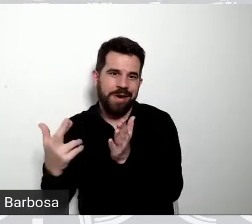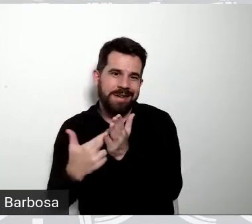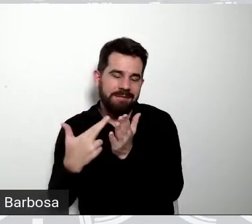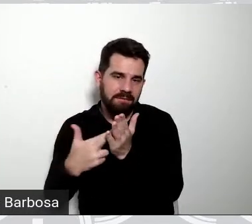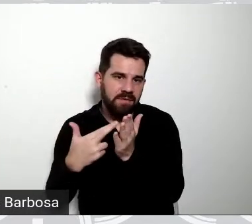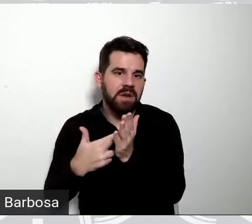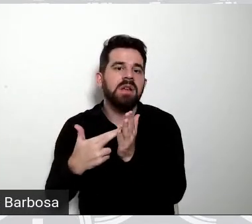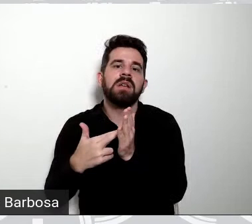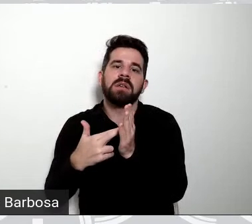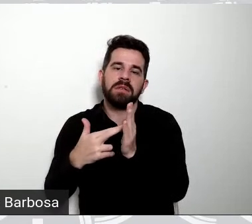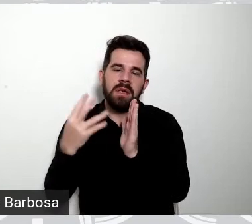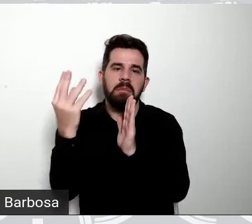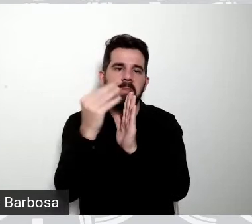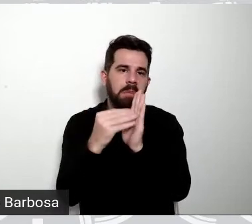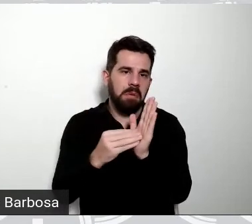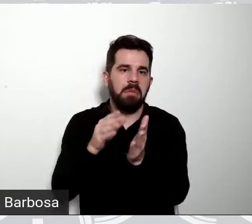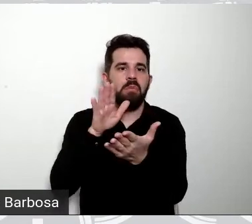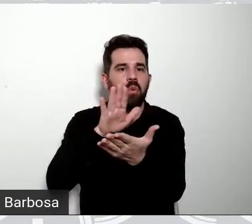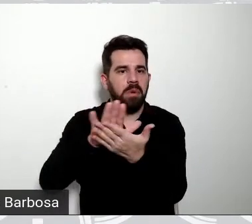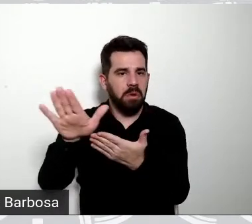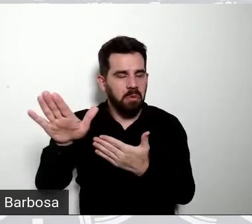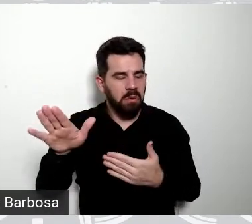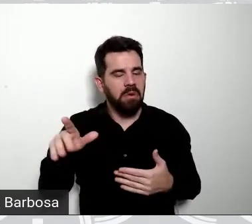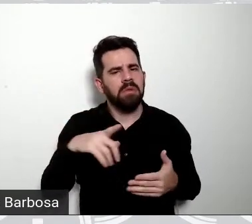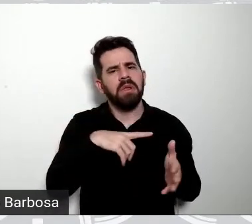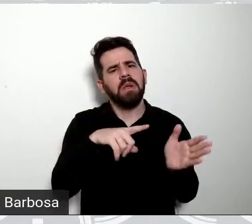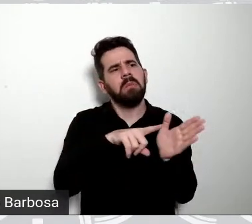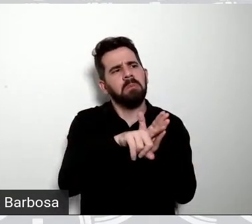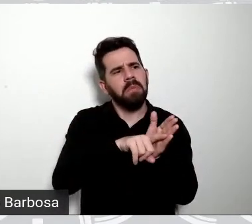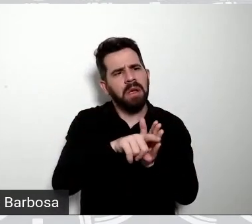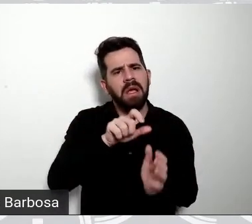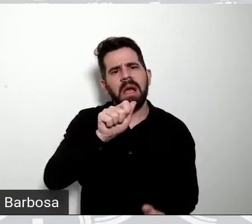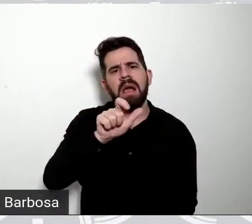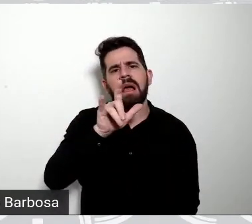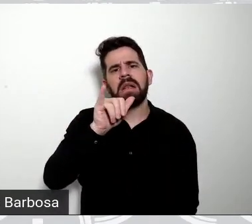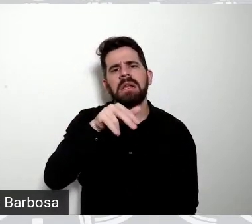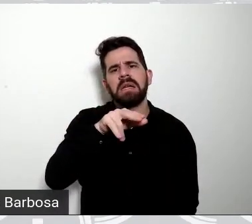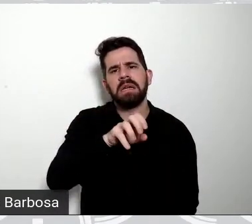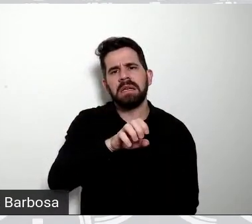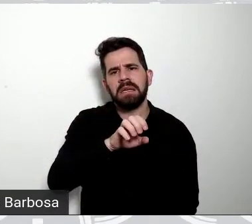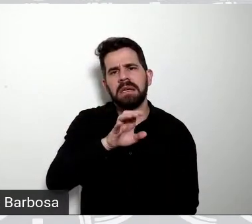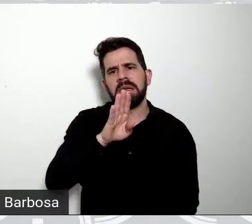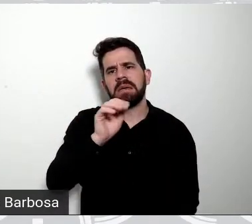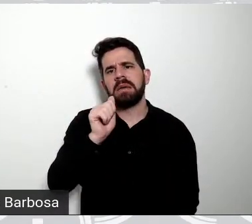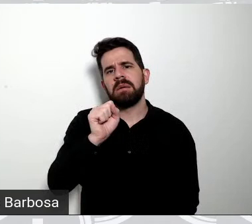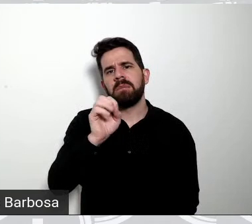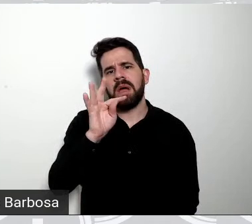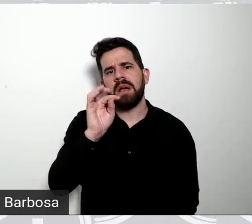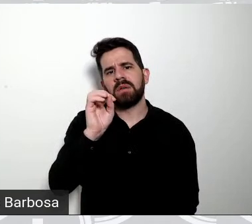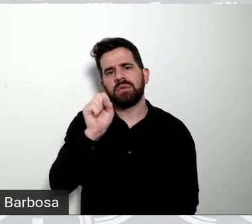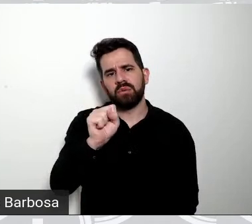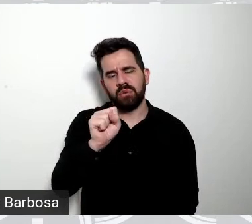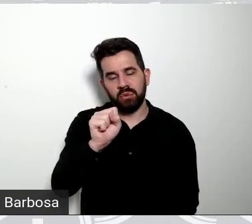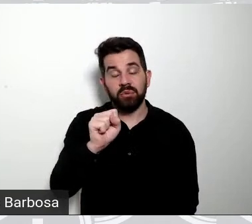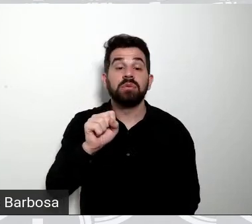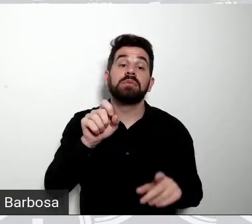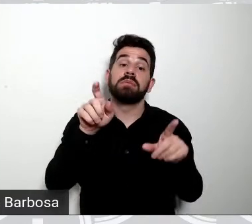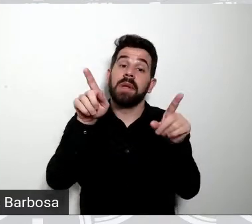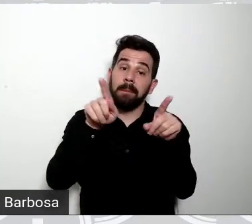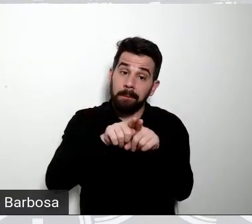Tem as pesquisas feitas pela Aline Bastos, também sobre o Mário